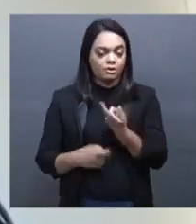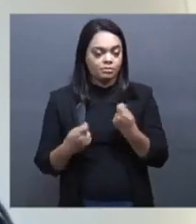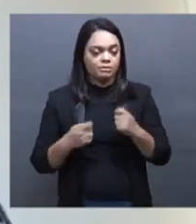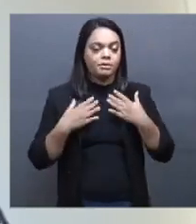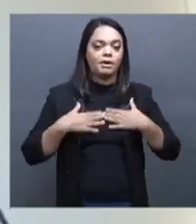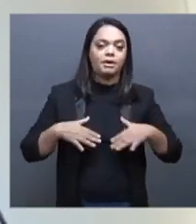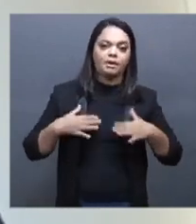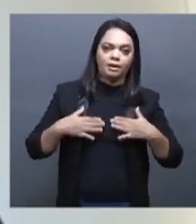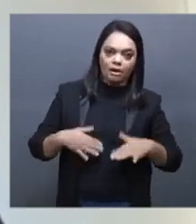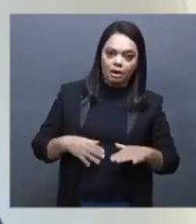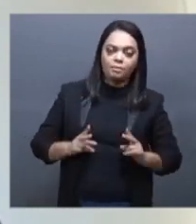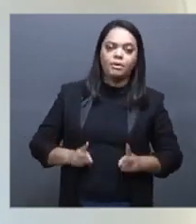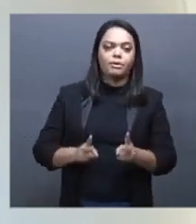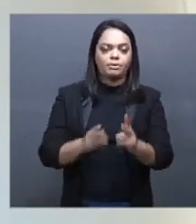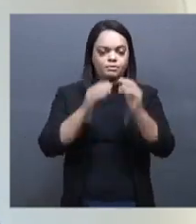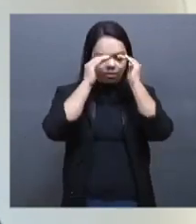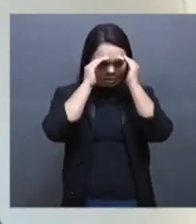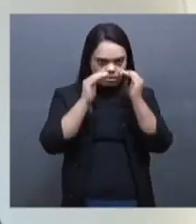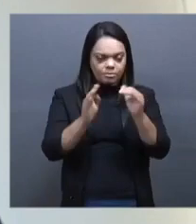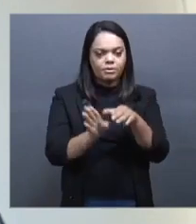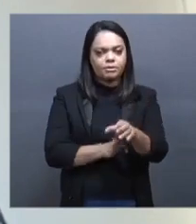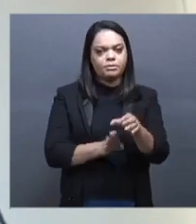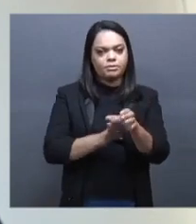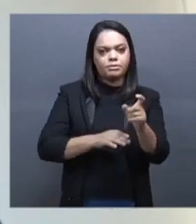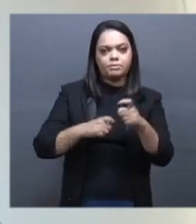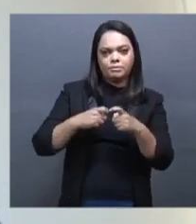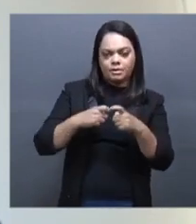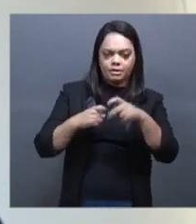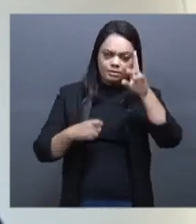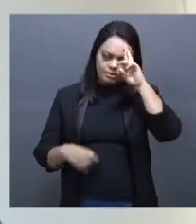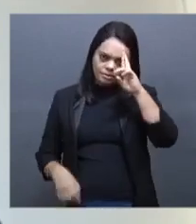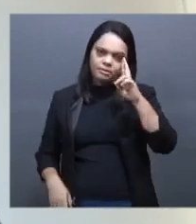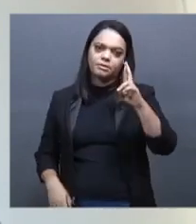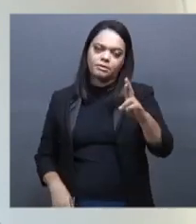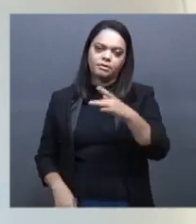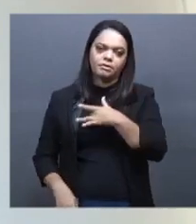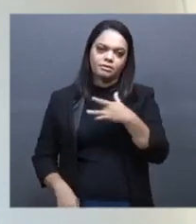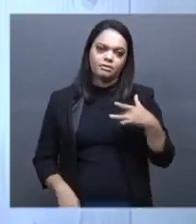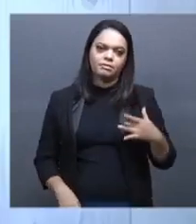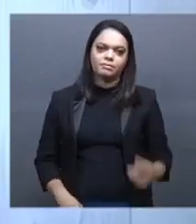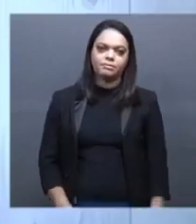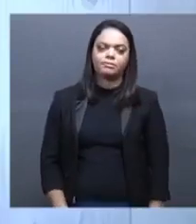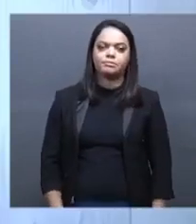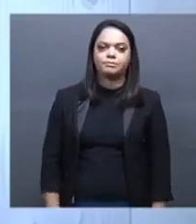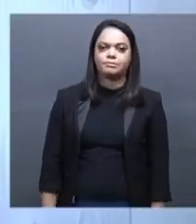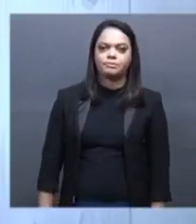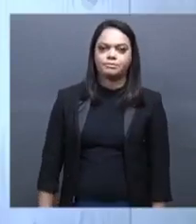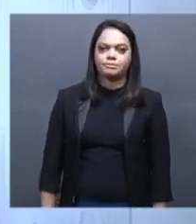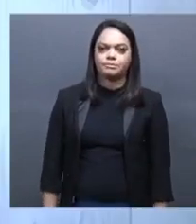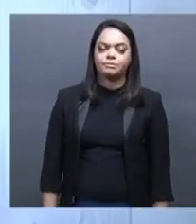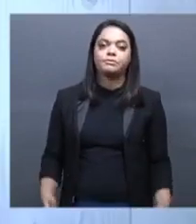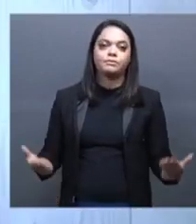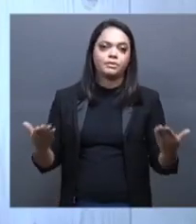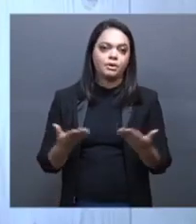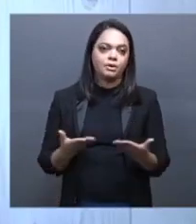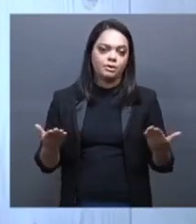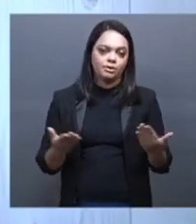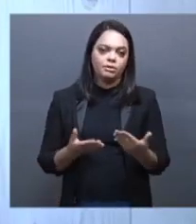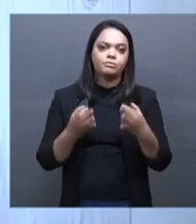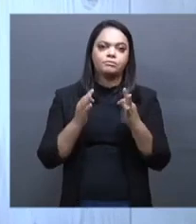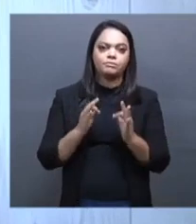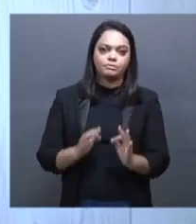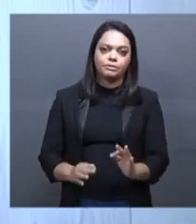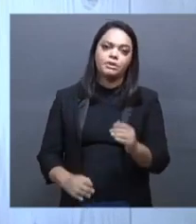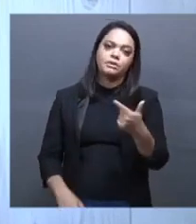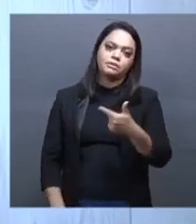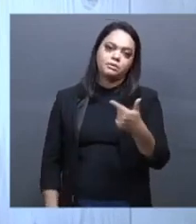manter a calma e seguir as orientações dos médicos e das autoridades em saúde. E hoje foi